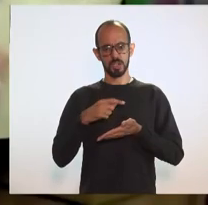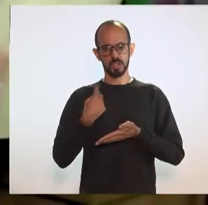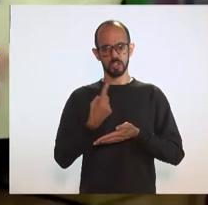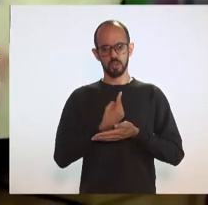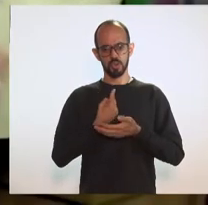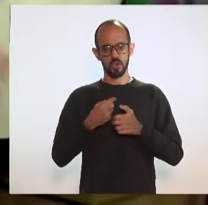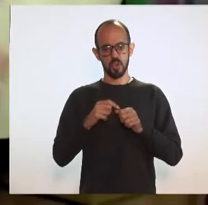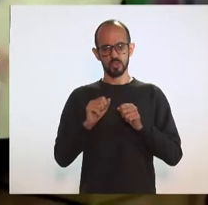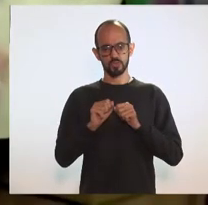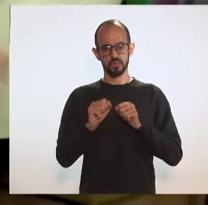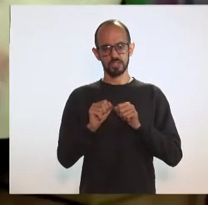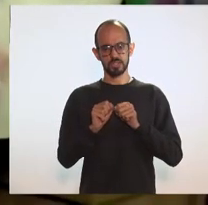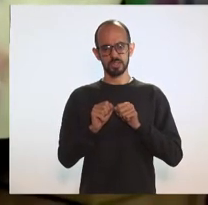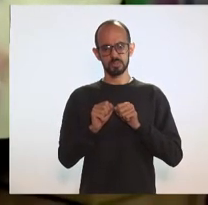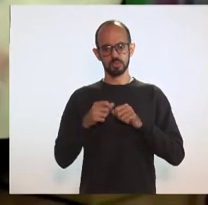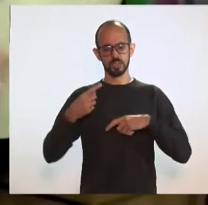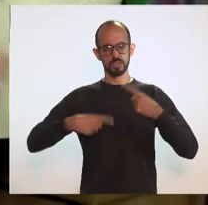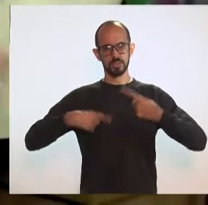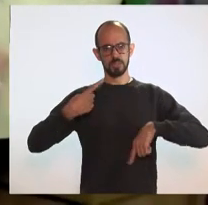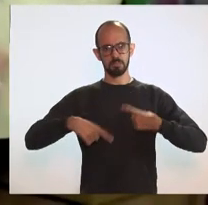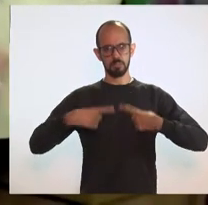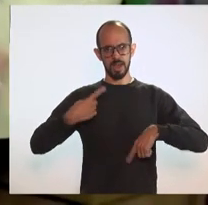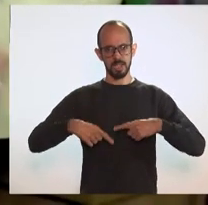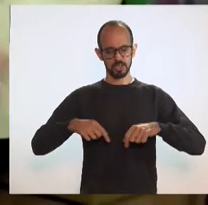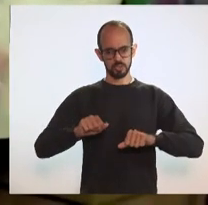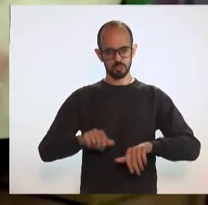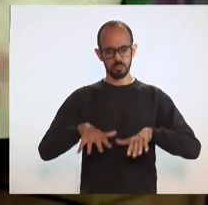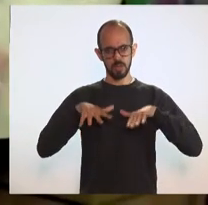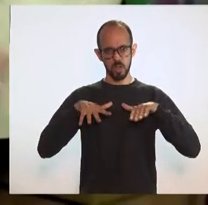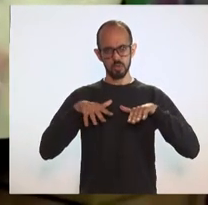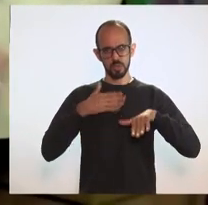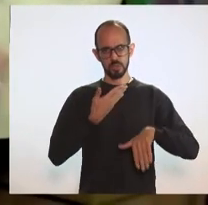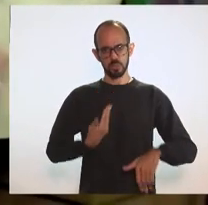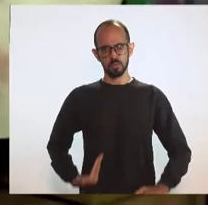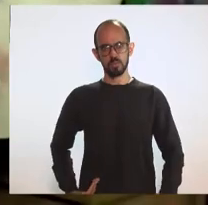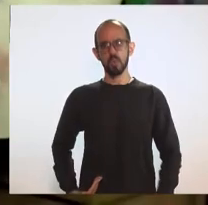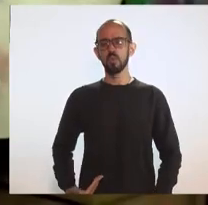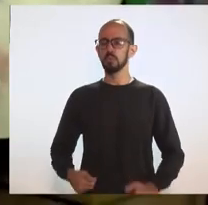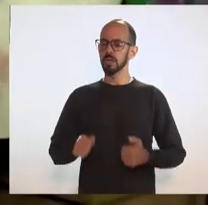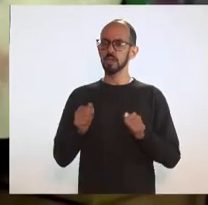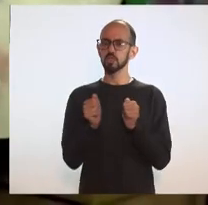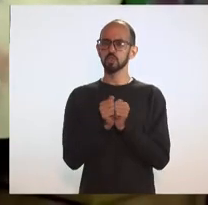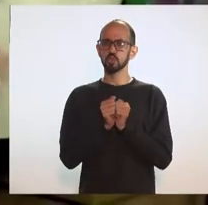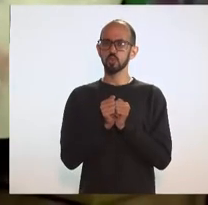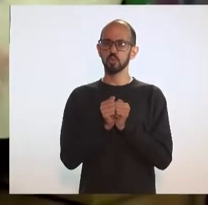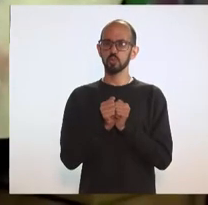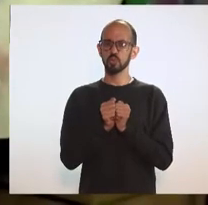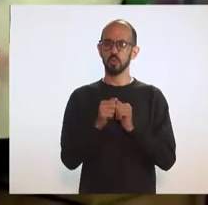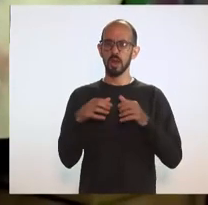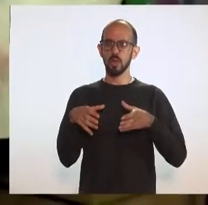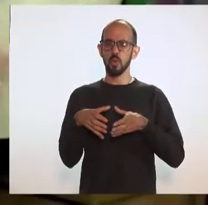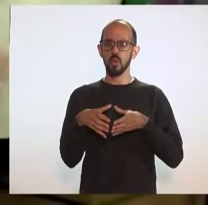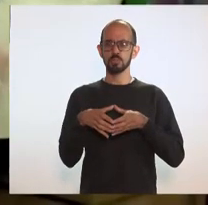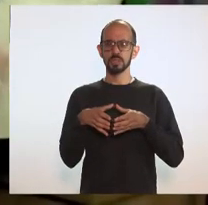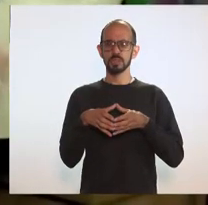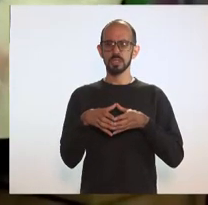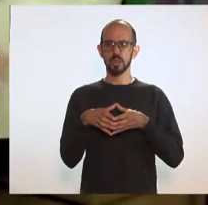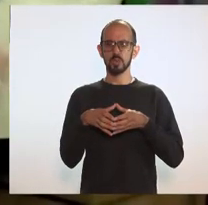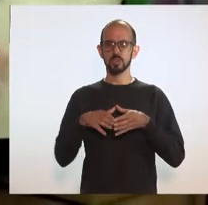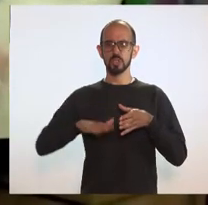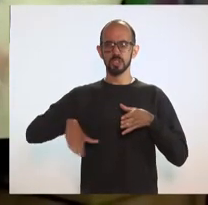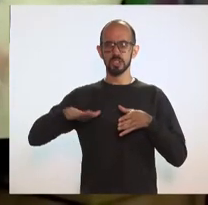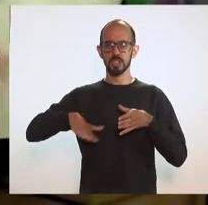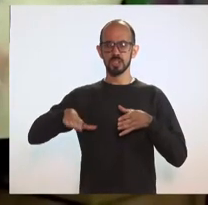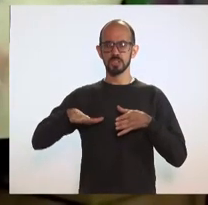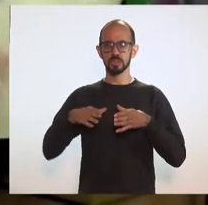trazendo esse debate from audiência pública junto à comissão de criança com a comissão de direitos humanos a